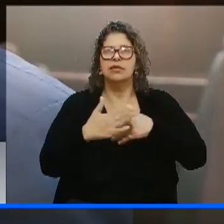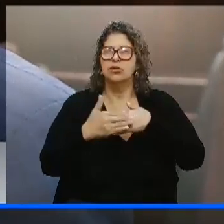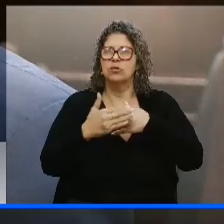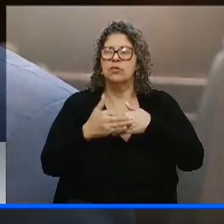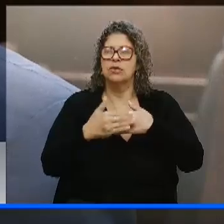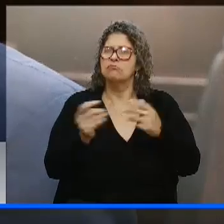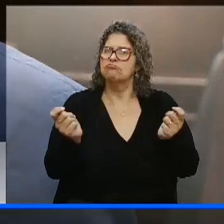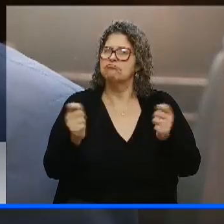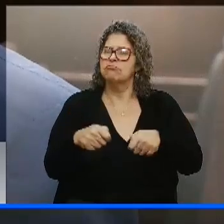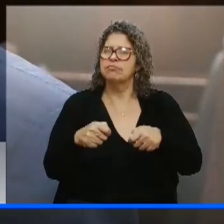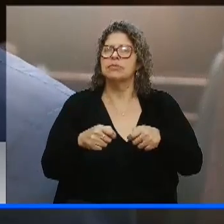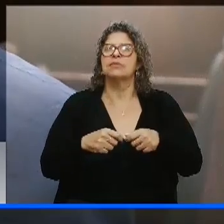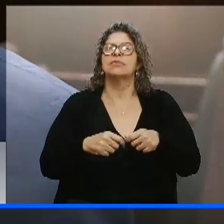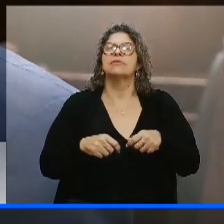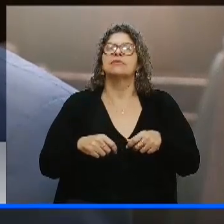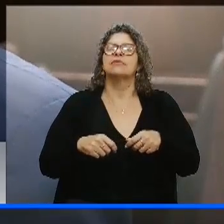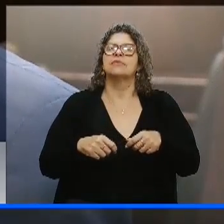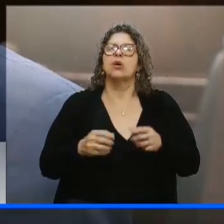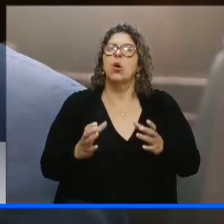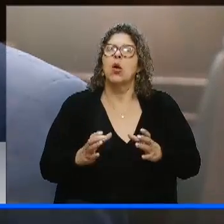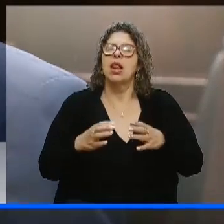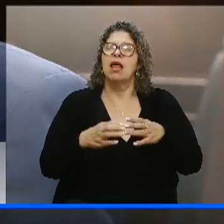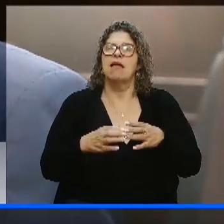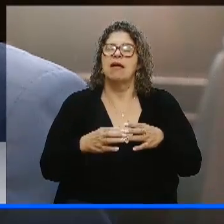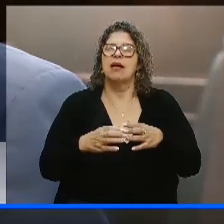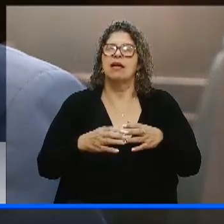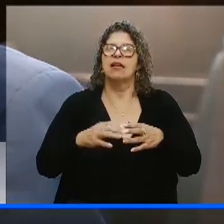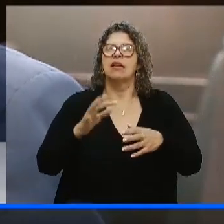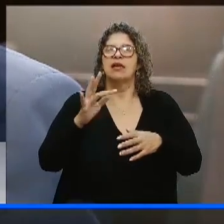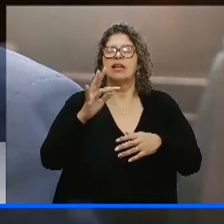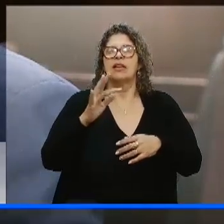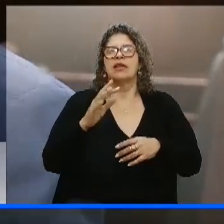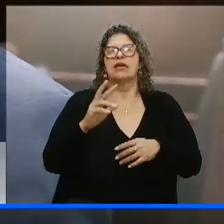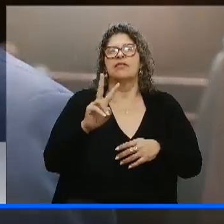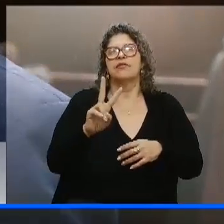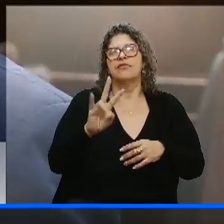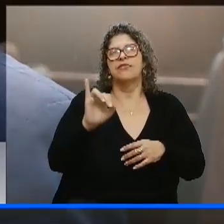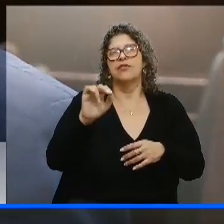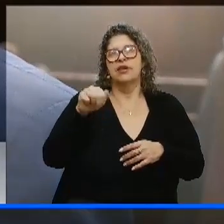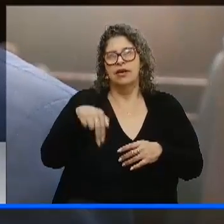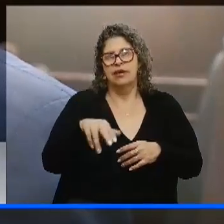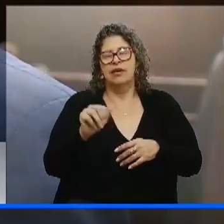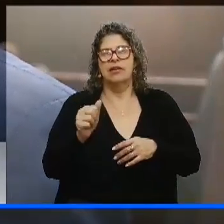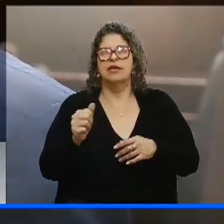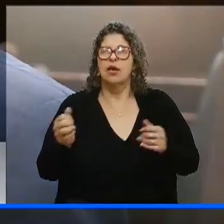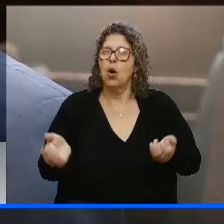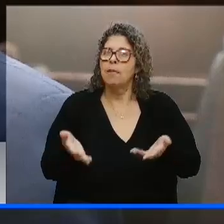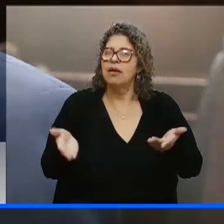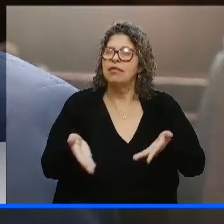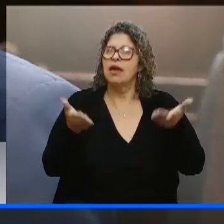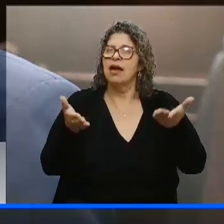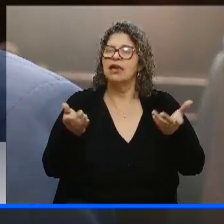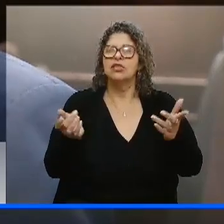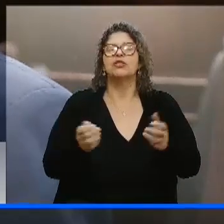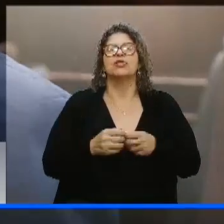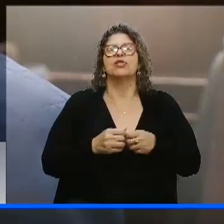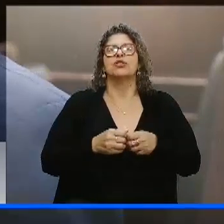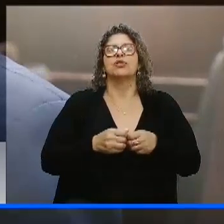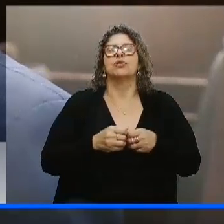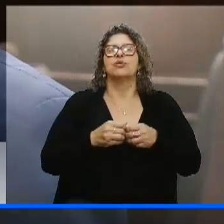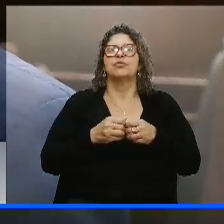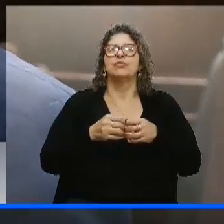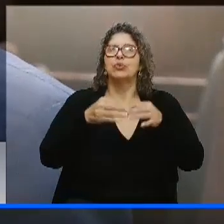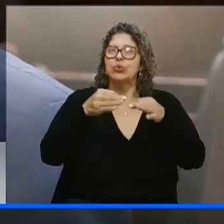competentíssimo colega deputado viana por trazer aqui essa homenagem justa não é e por